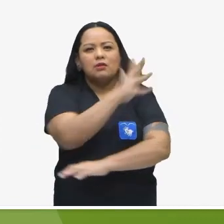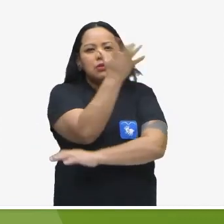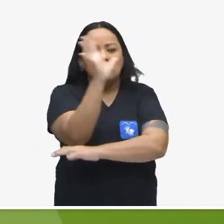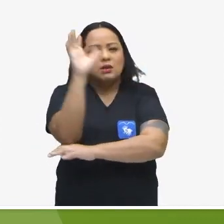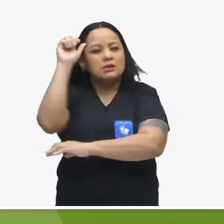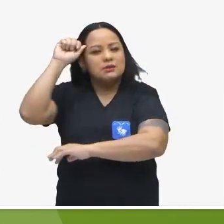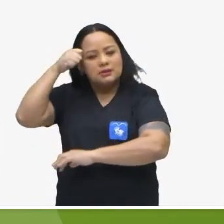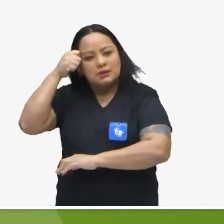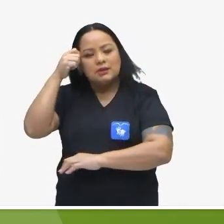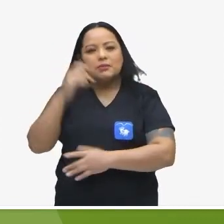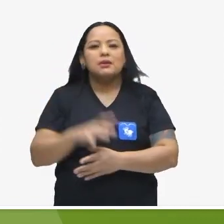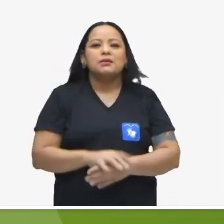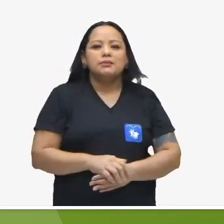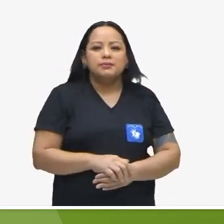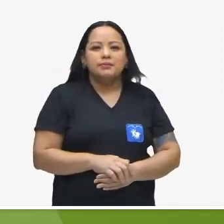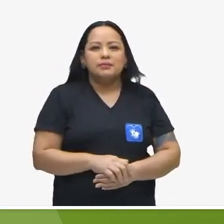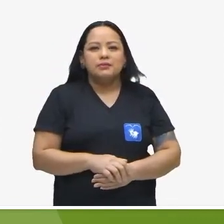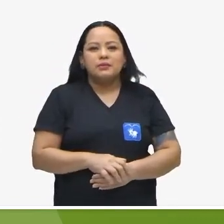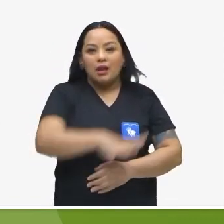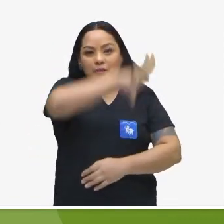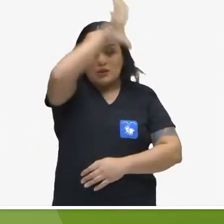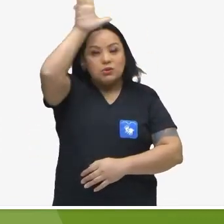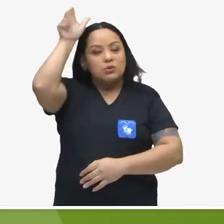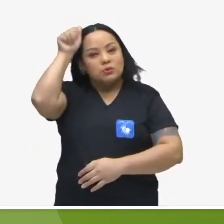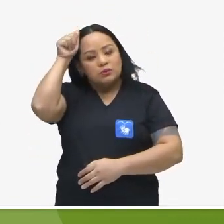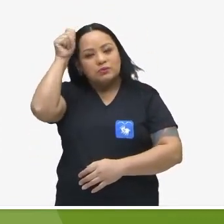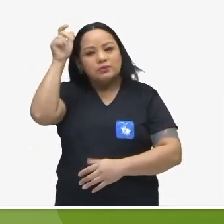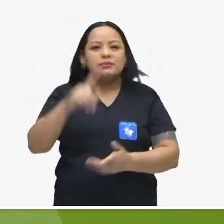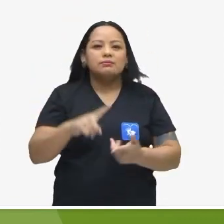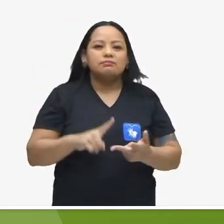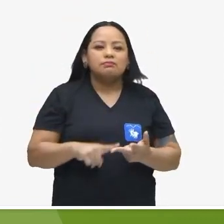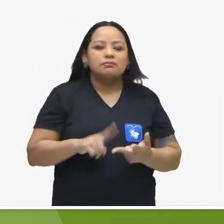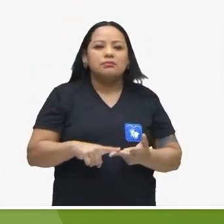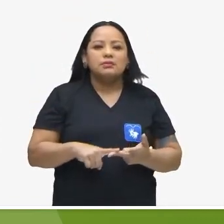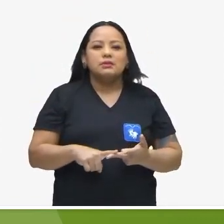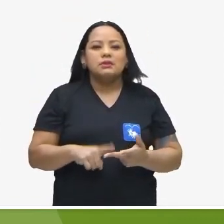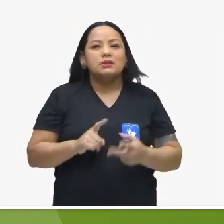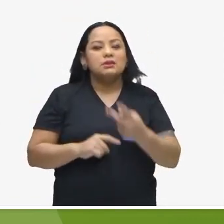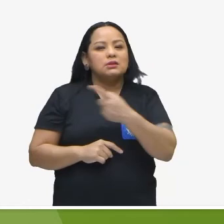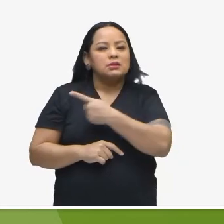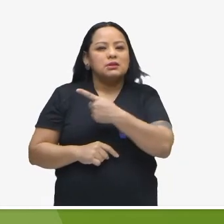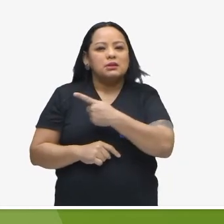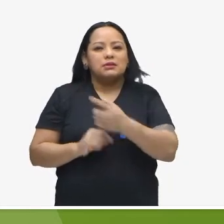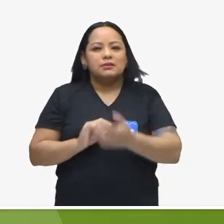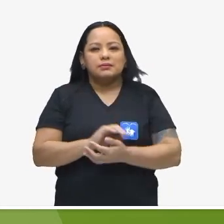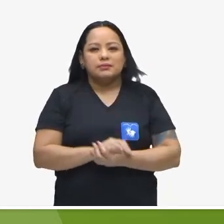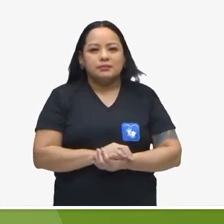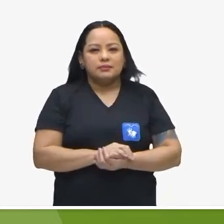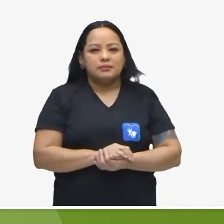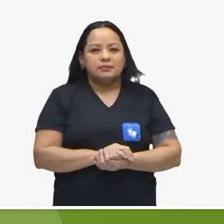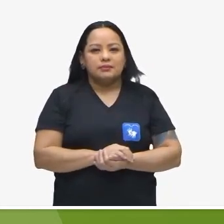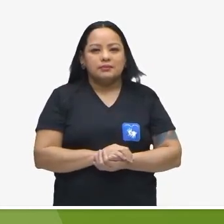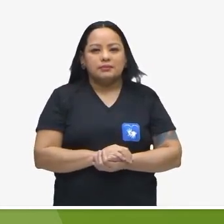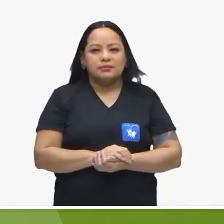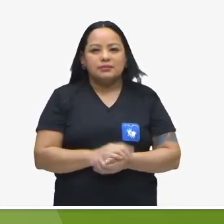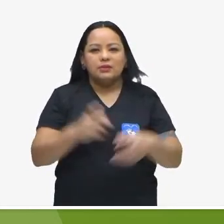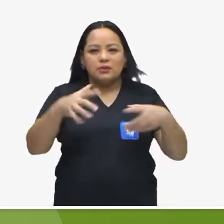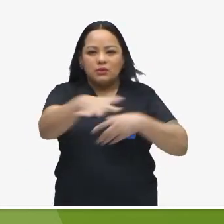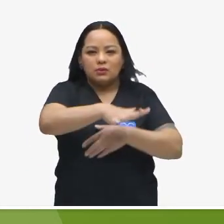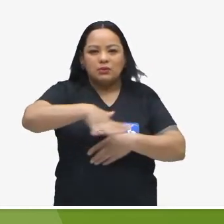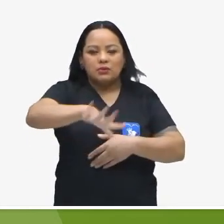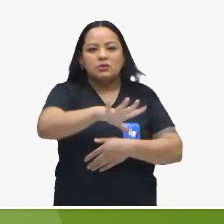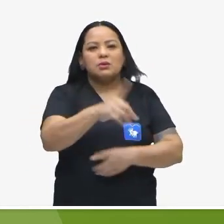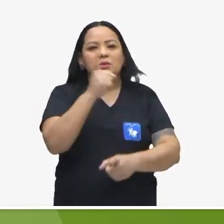o ecossistema da floresta amazônica, o ecossistema lá o ecossistema encontrado nas regiões